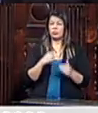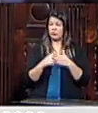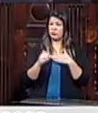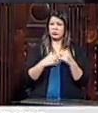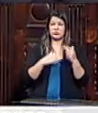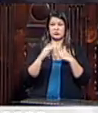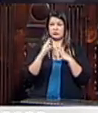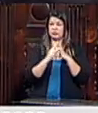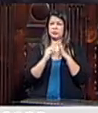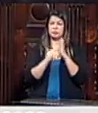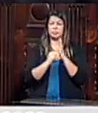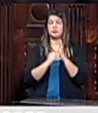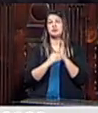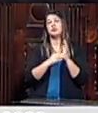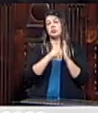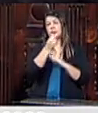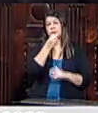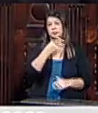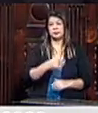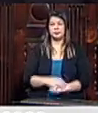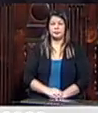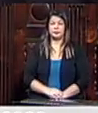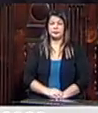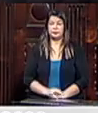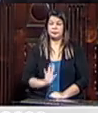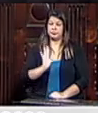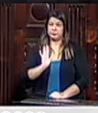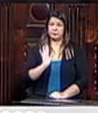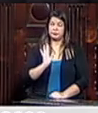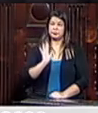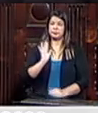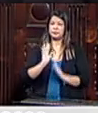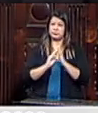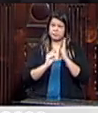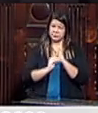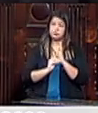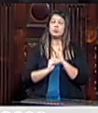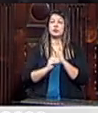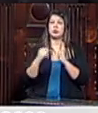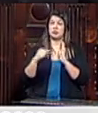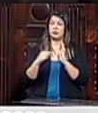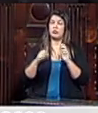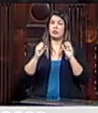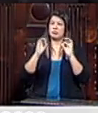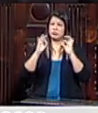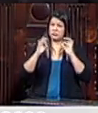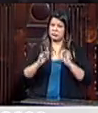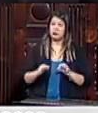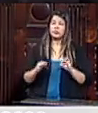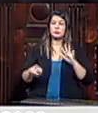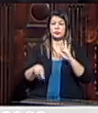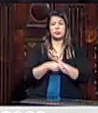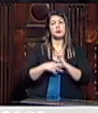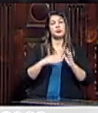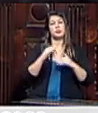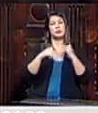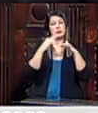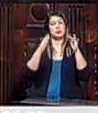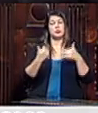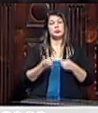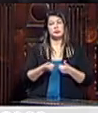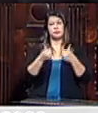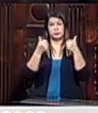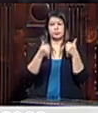emenda, ela é justificável. Agora, emendas que sirvam realmente para melhorar o projeto, porque